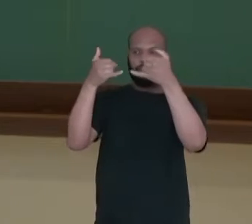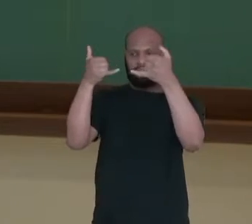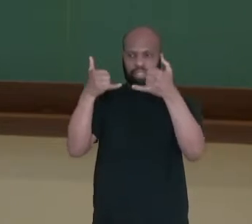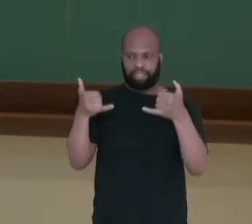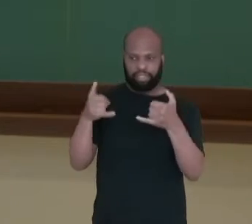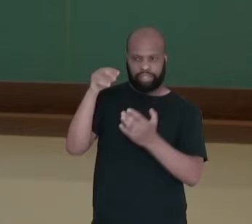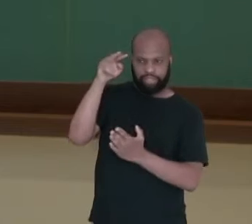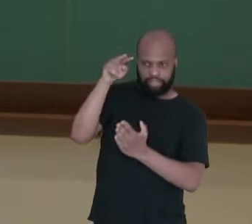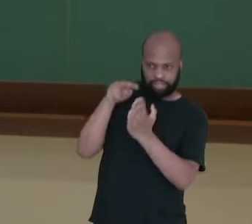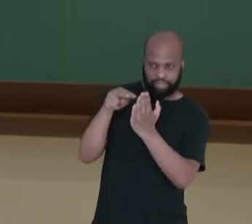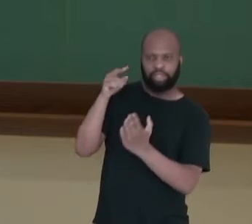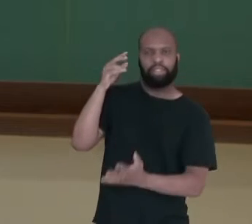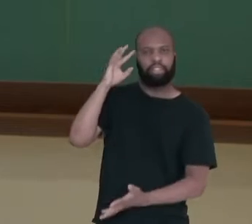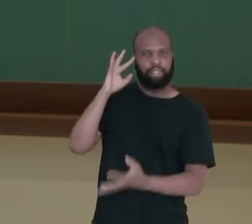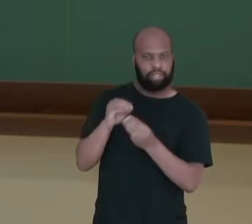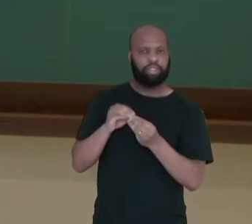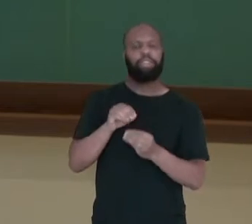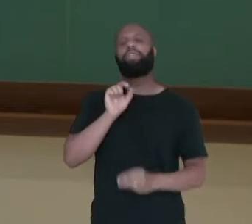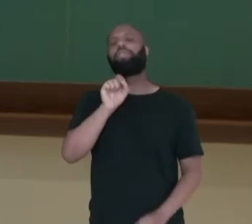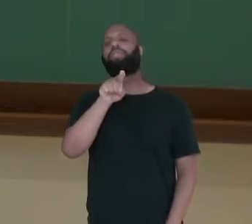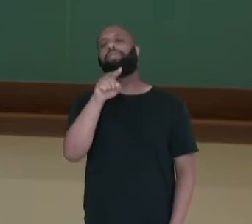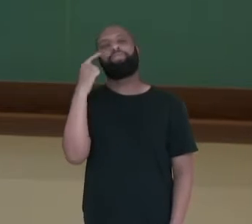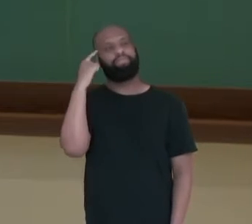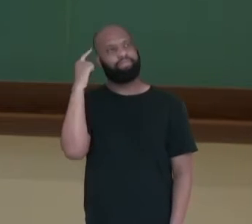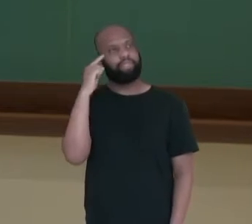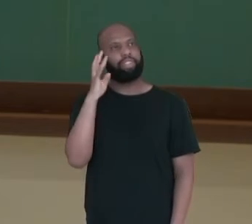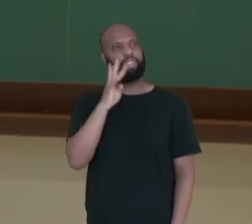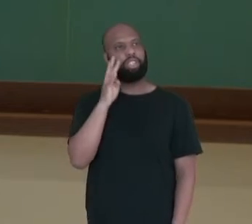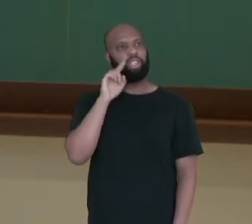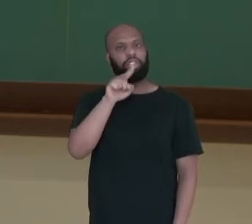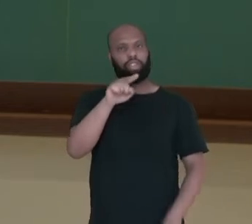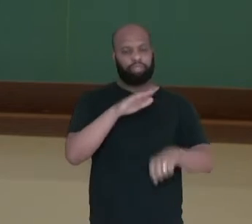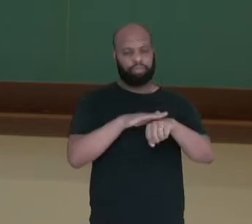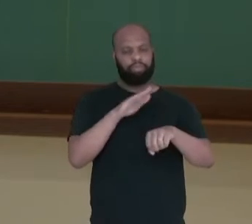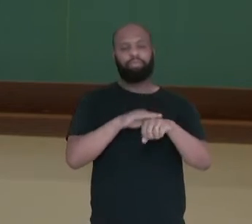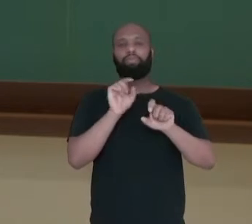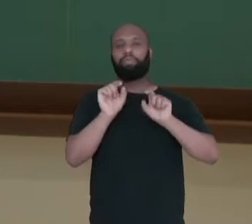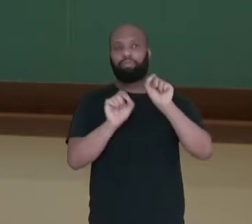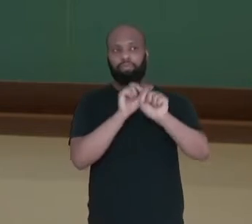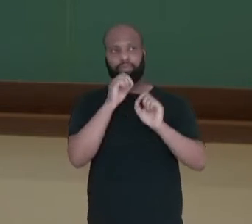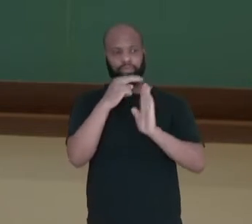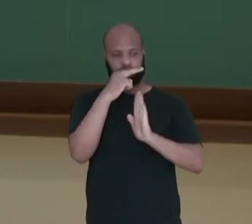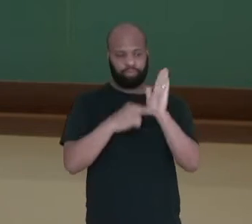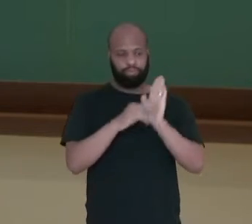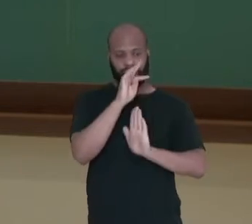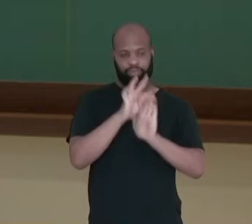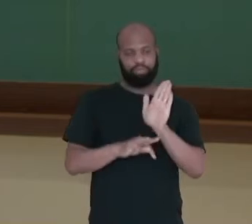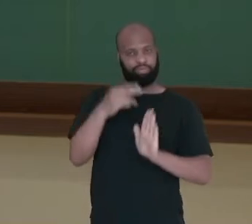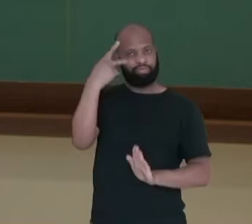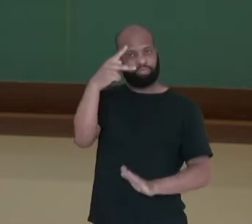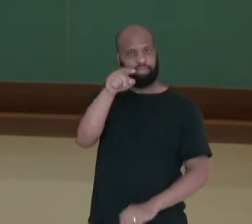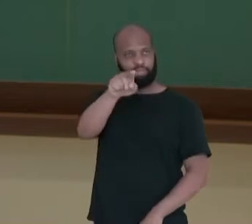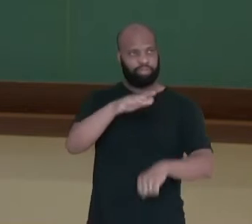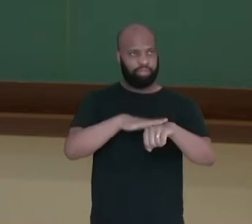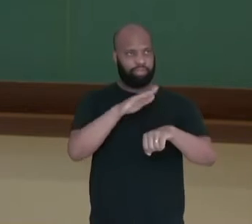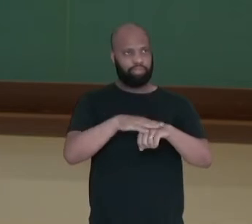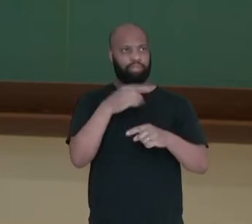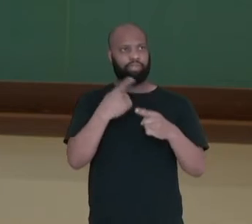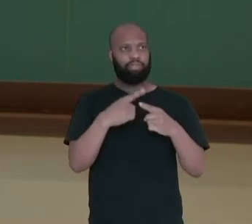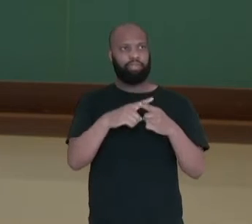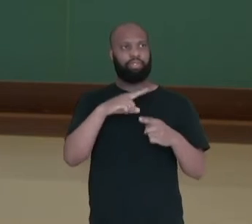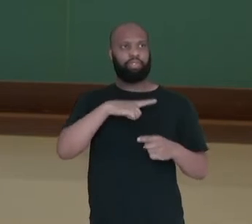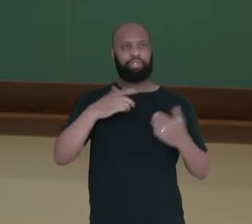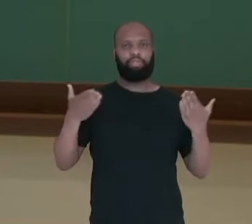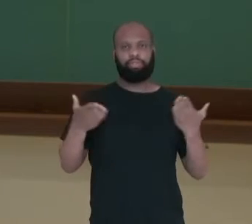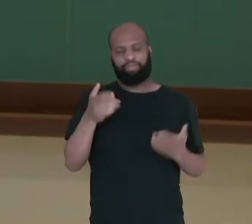a ideia. O que, que você pensa sobre isso? É bem legal você consultar o texto clássico, tá? Então, além da